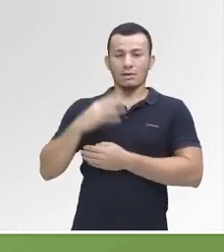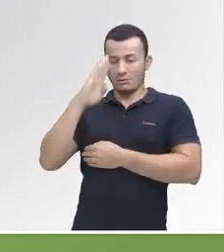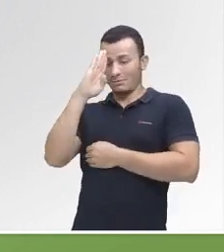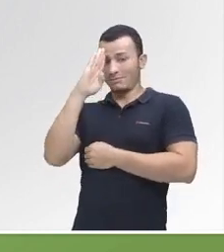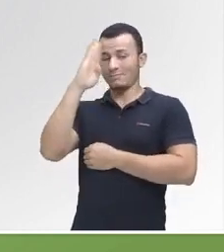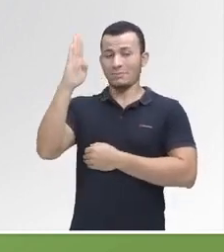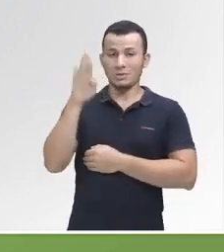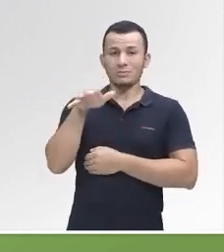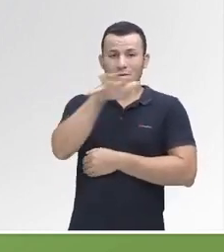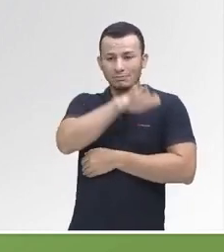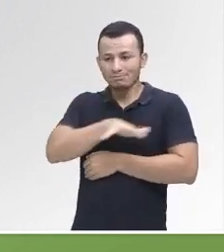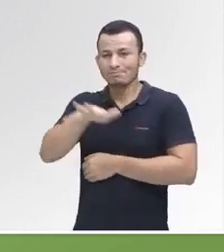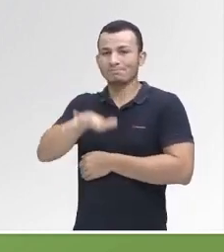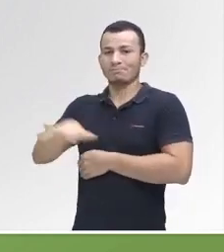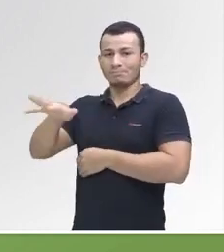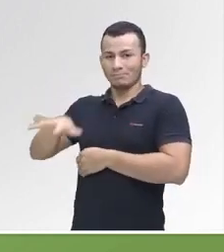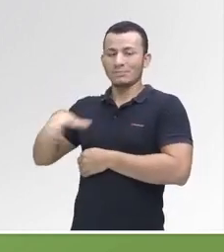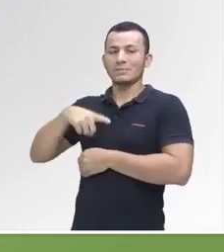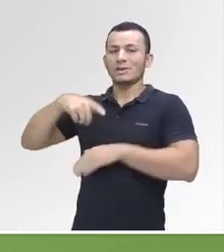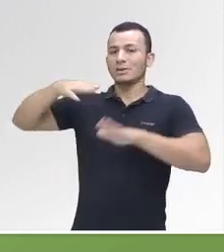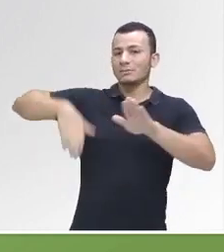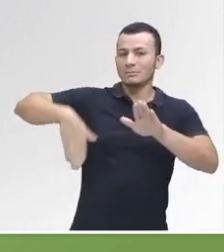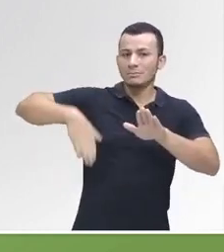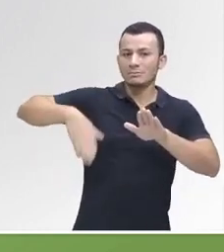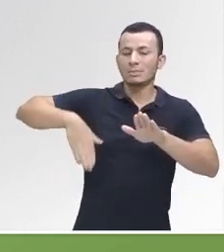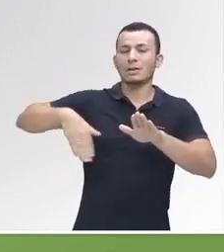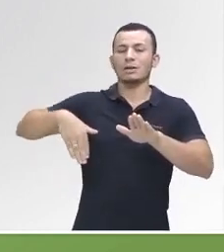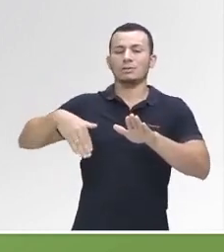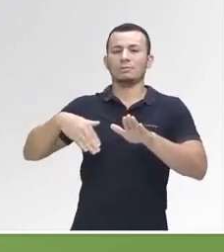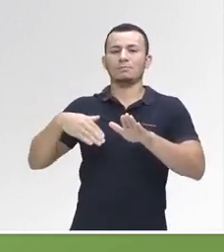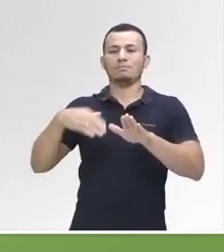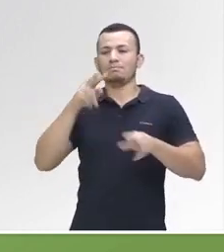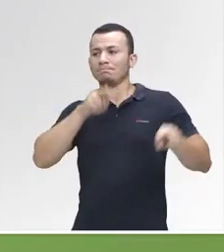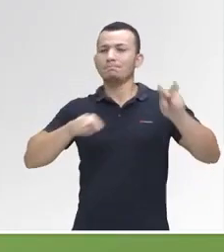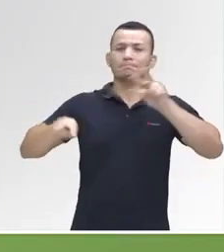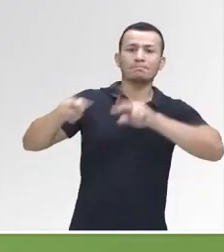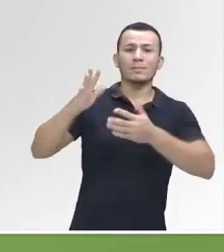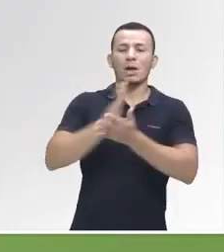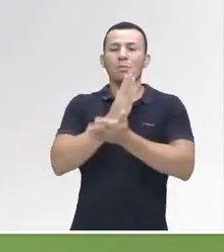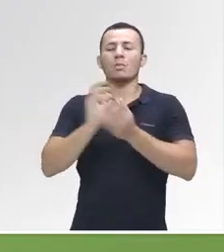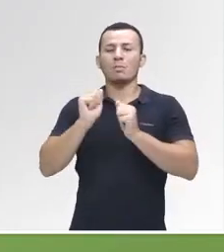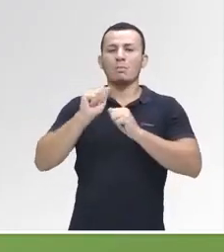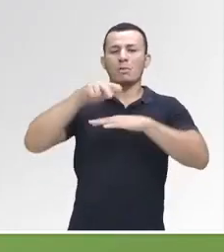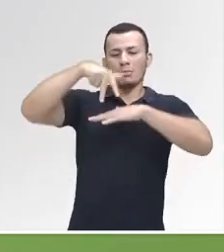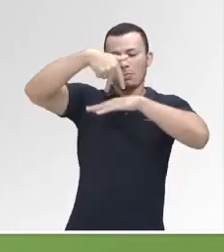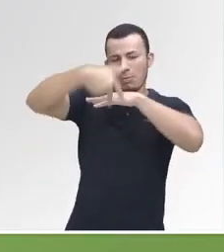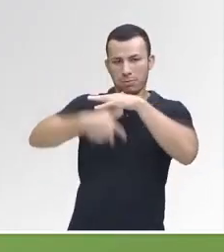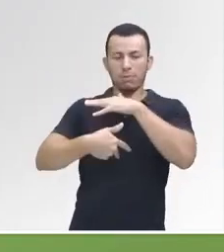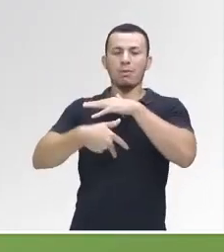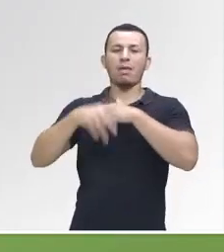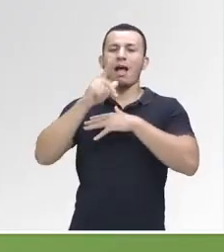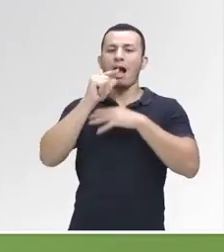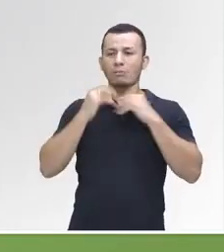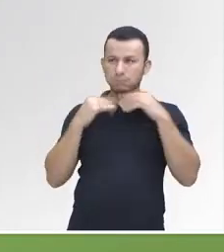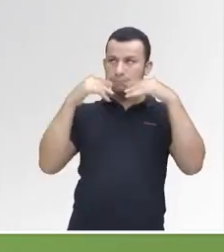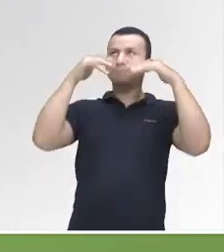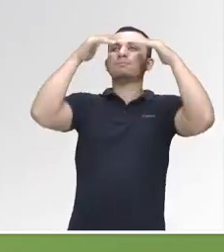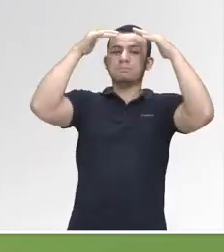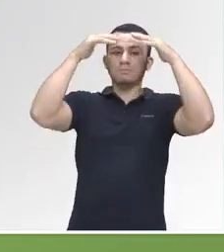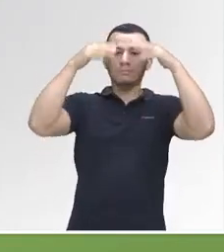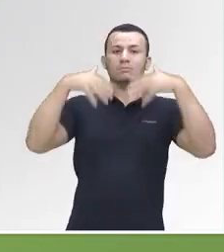onde existem muitos banhistas e geralmente alguém acaba se afogando, ingerindo muita água